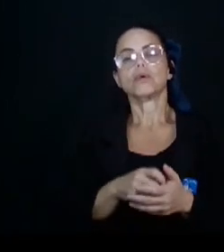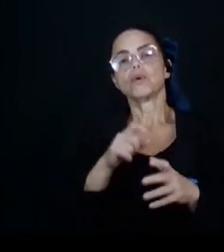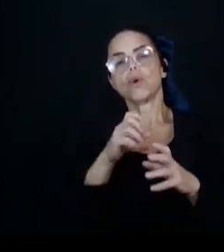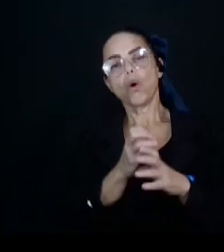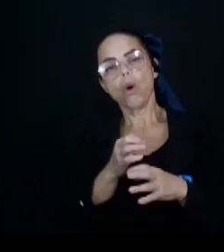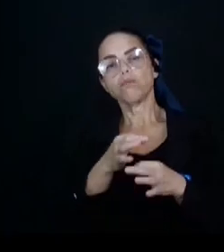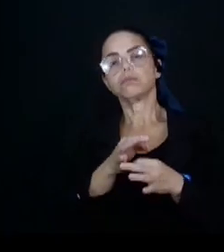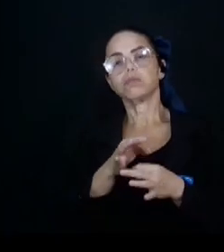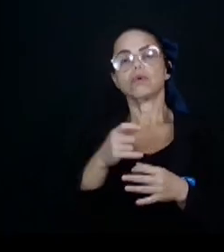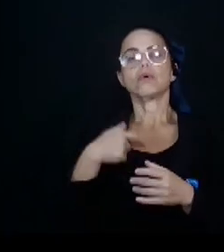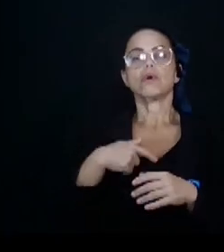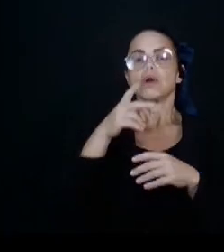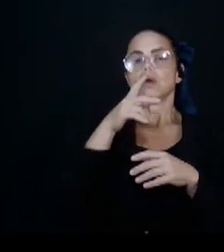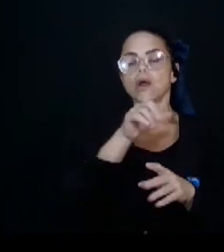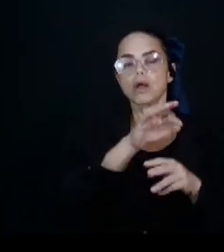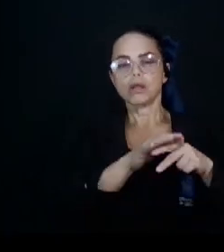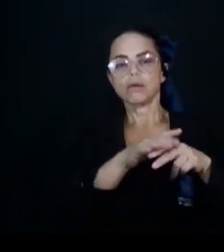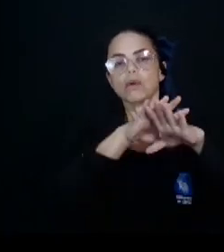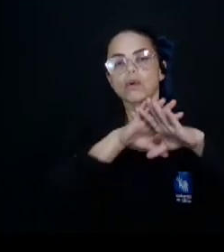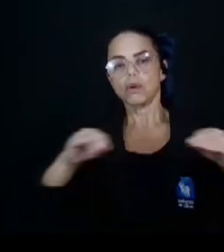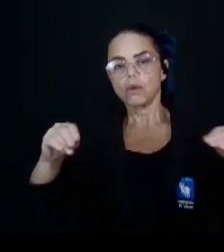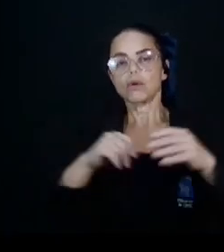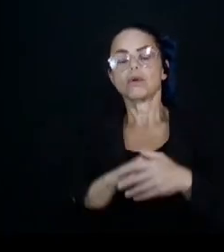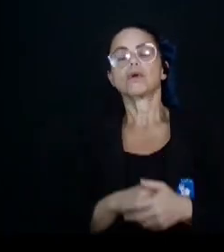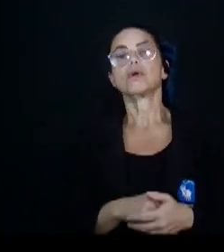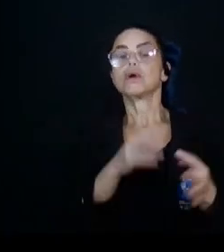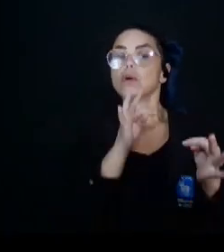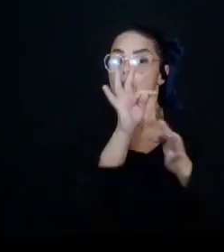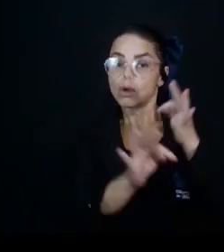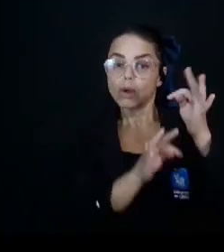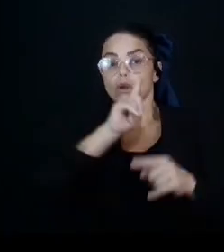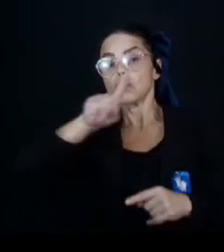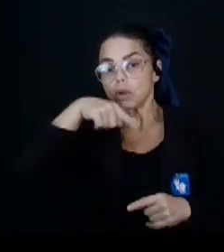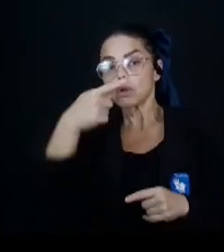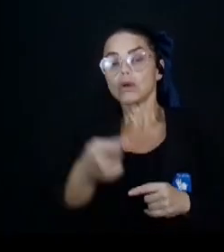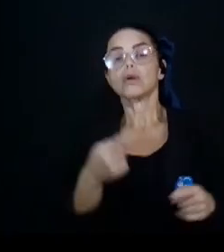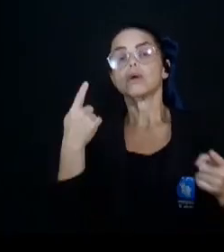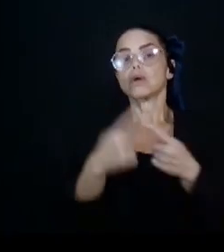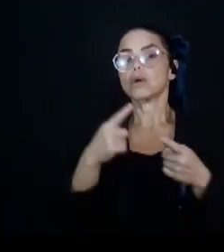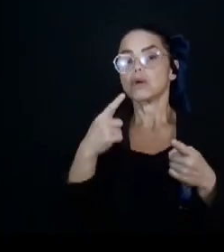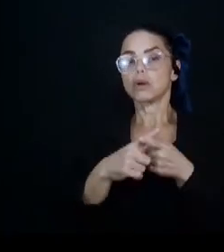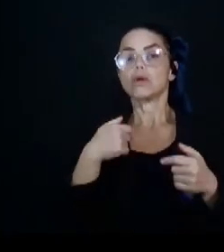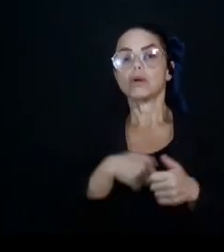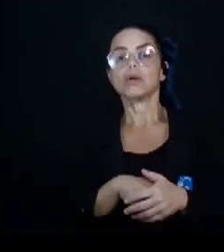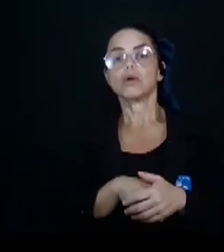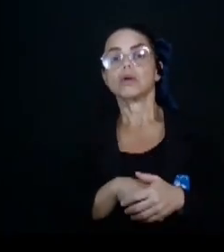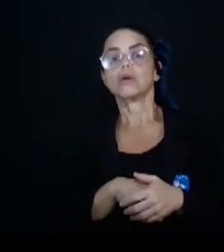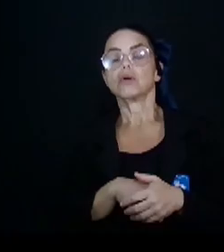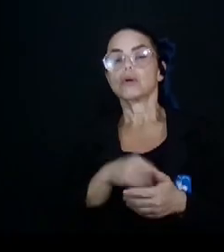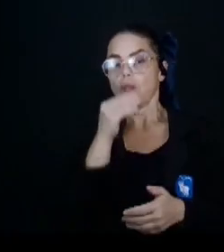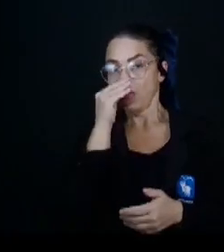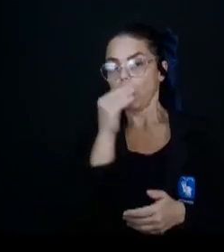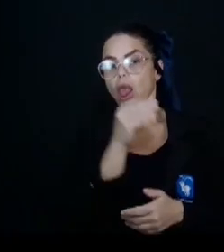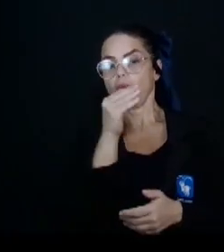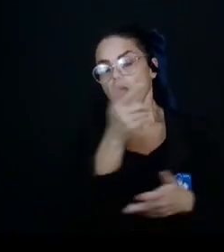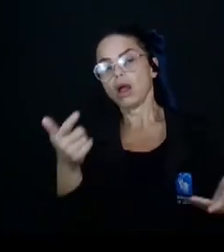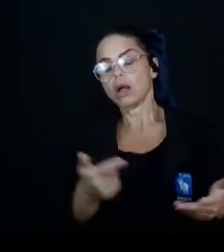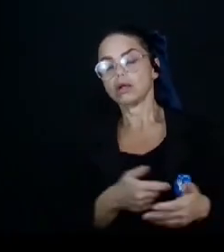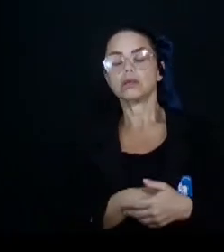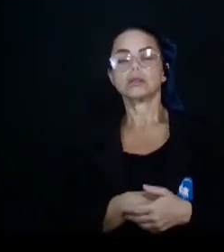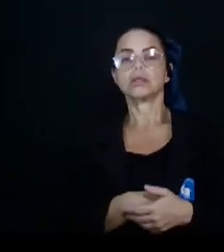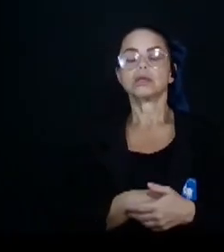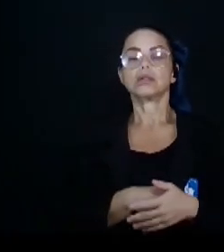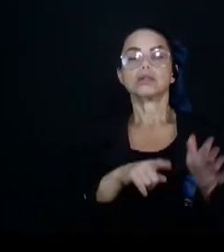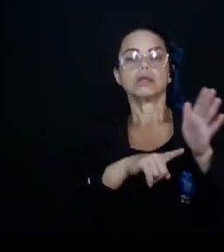curado, existe um tratamento depois, porque tem a questão também de rejeição, como que funciona? Estatisticamente